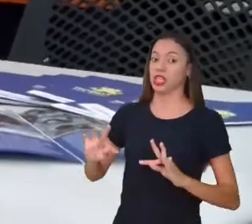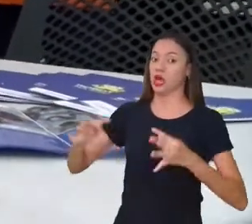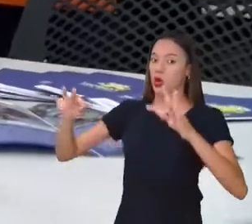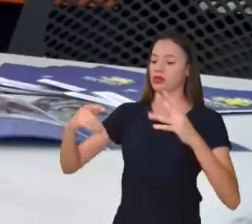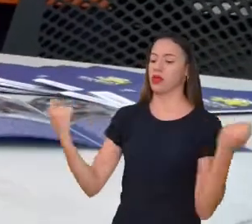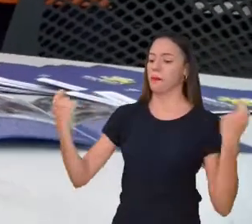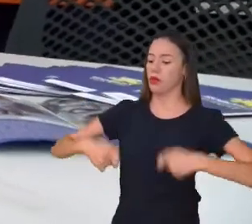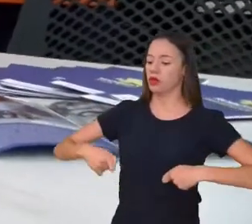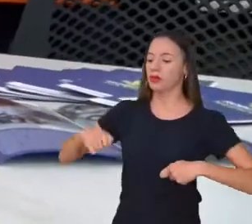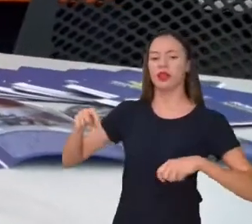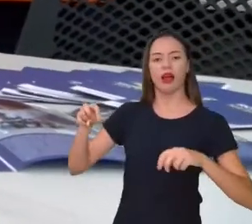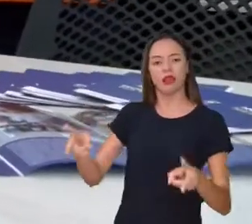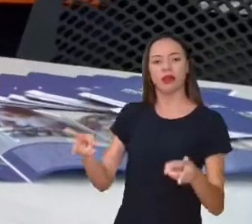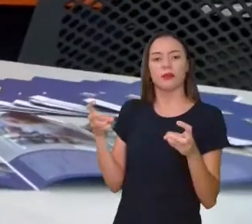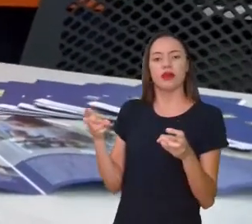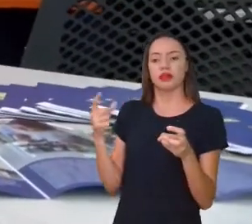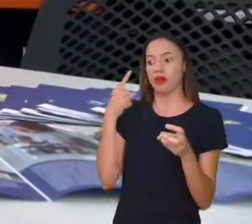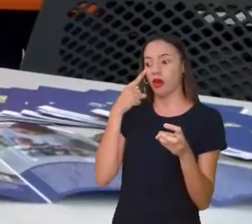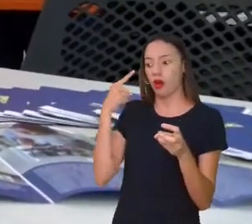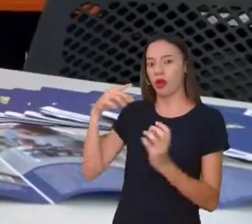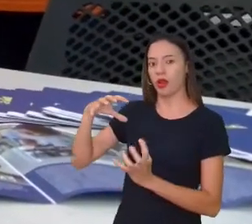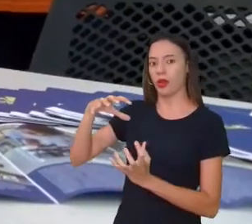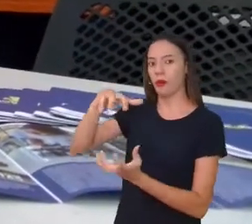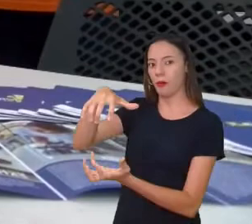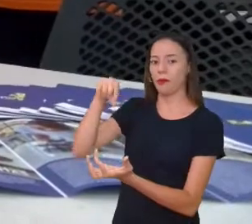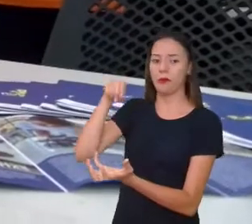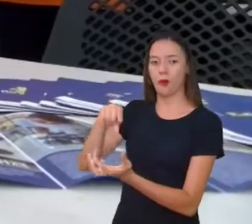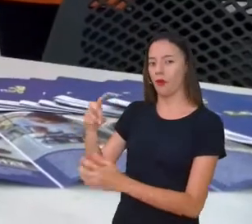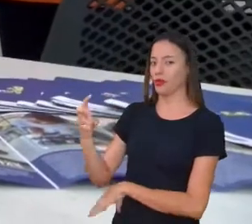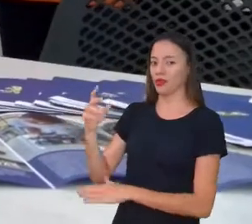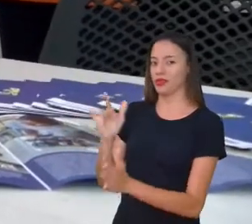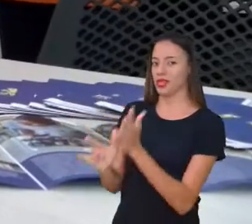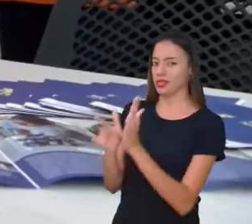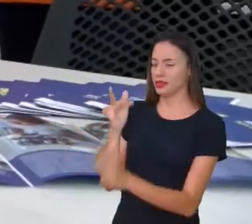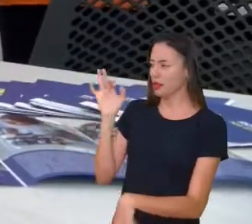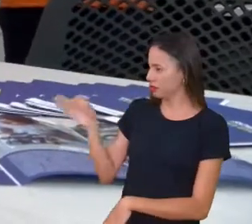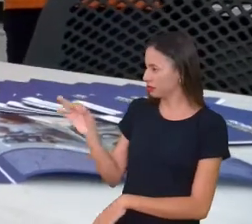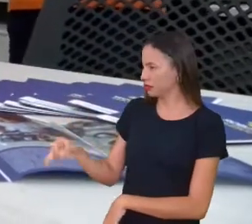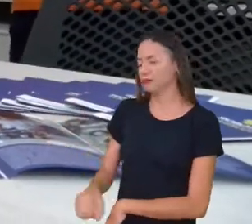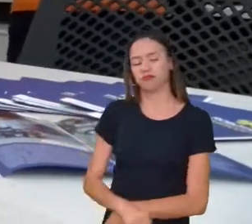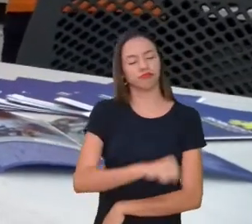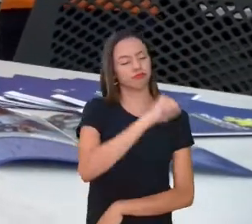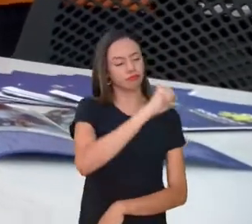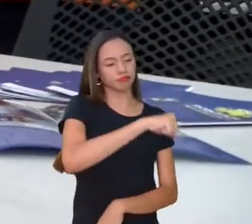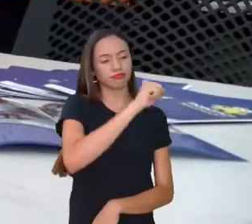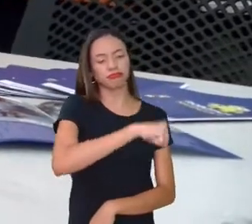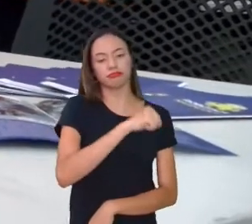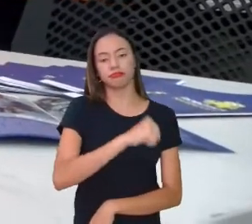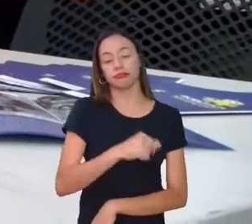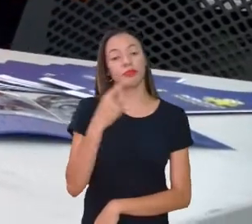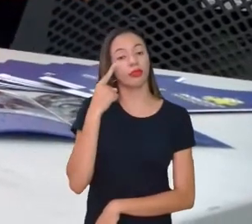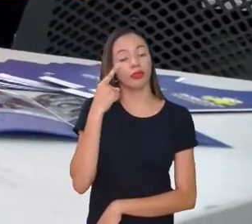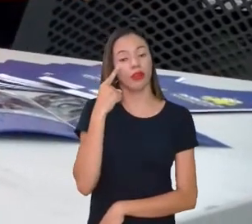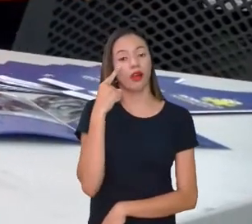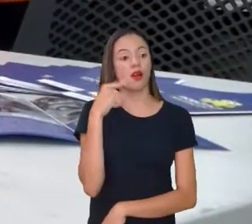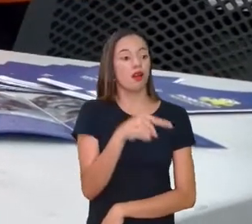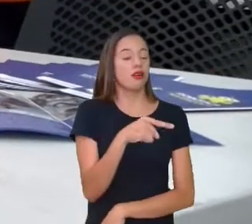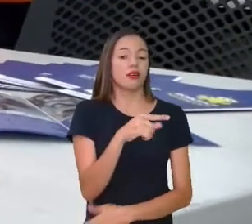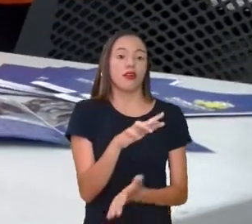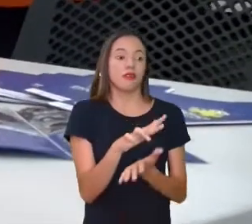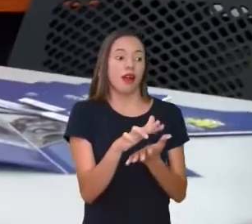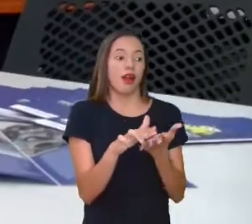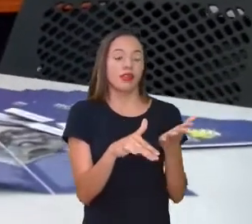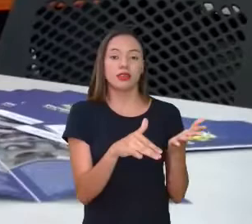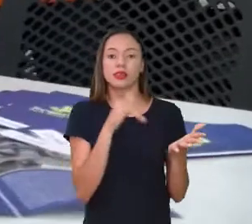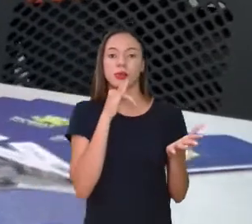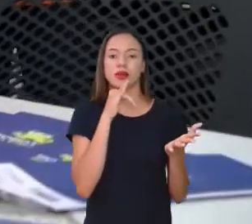gente perceber no nosso mundo, nesse mundo digital, né, Tiago? Exatamente, né? Ou seja, quantas tarefas do nosso dia